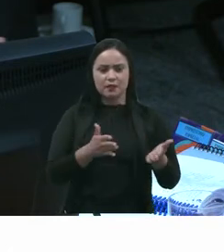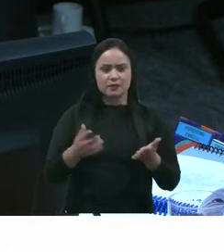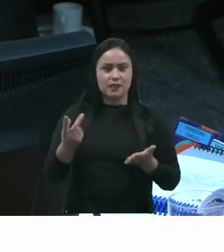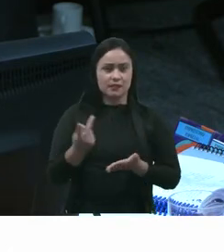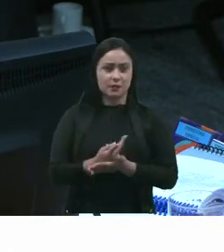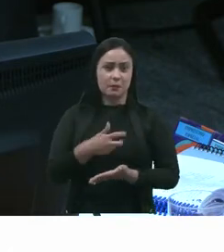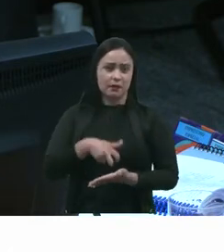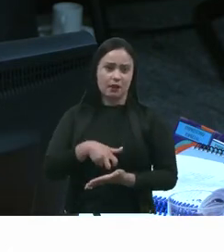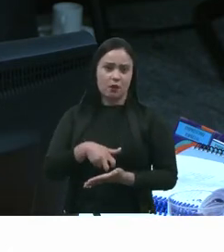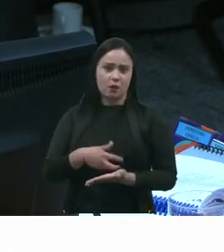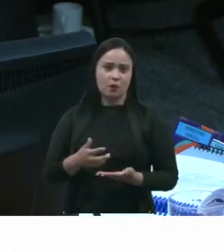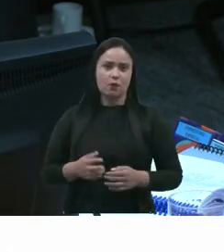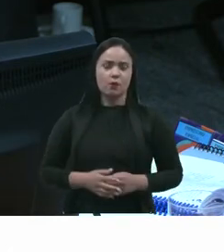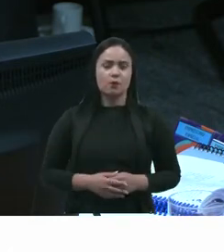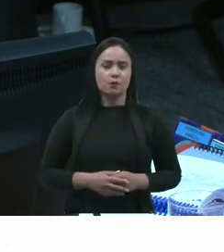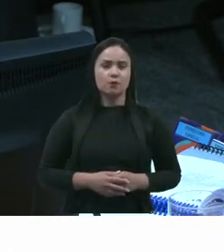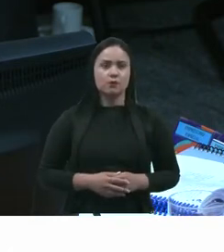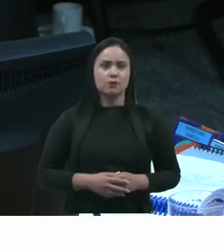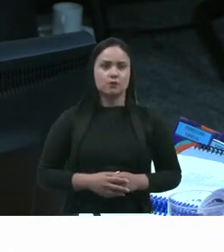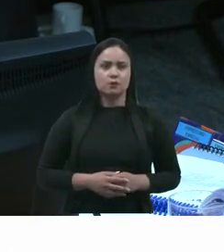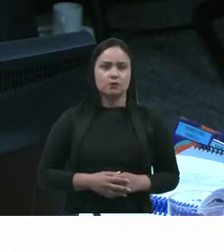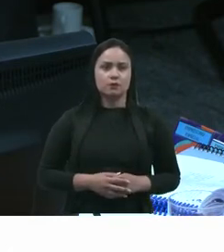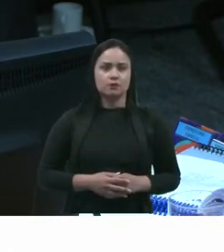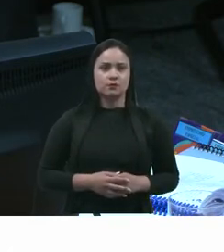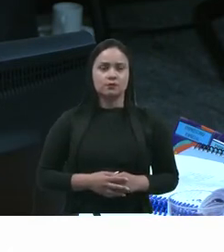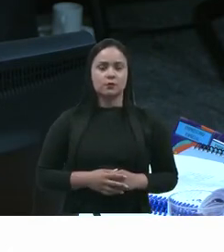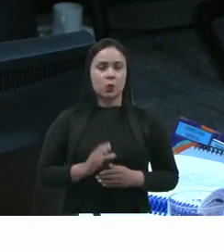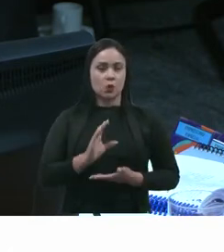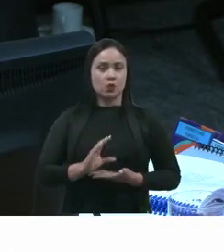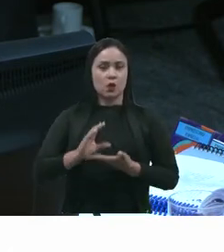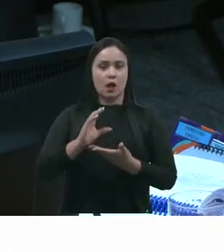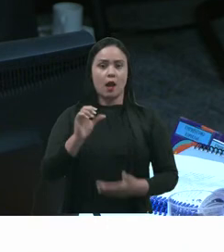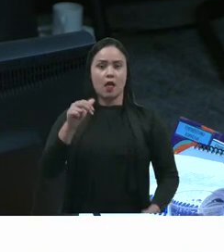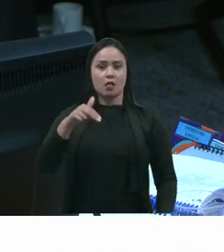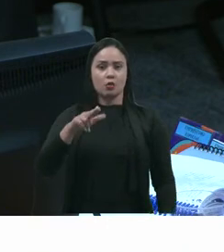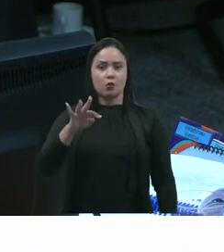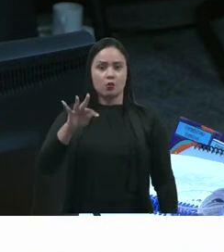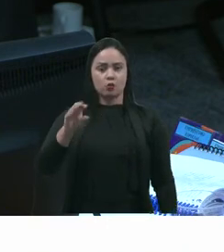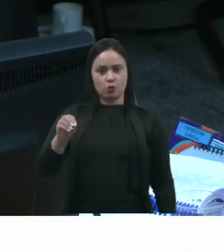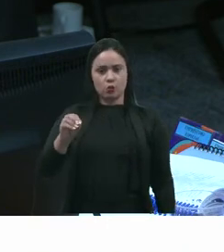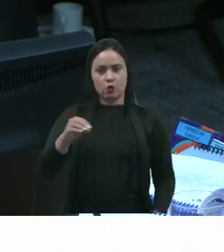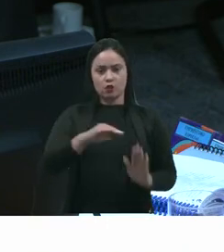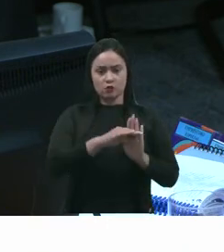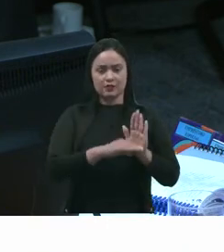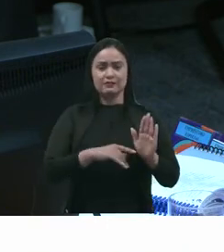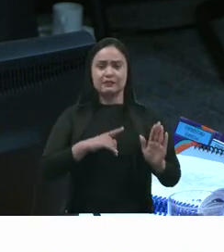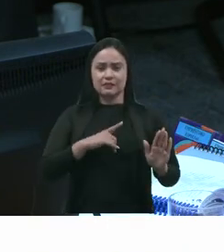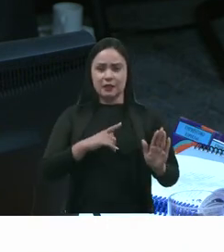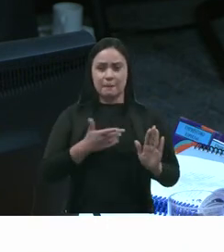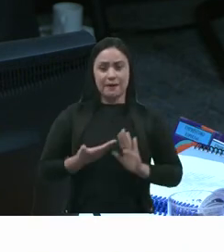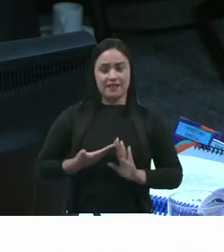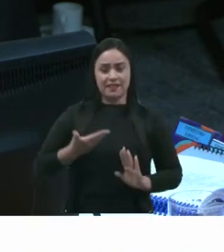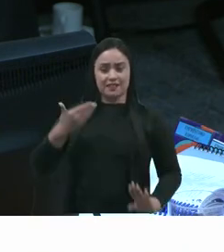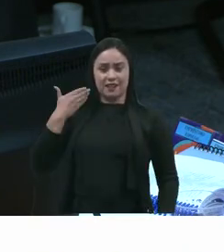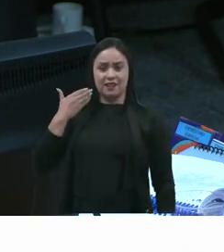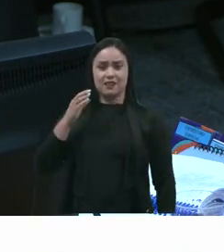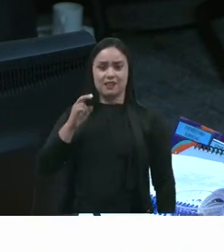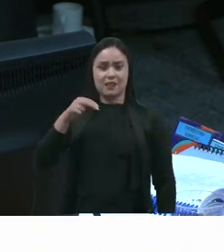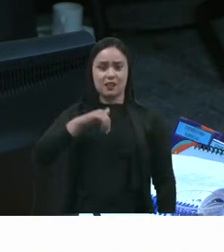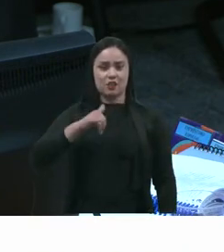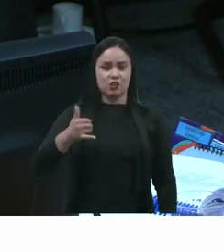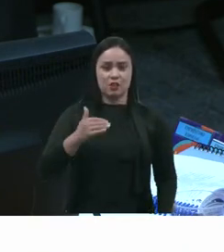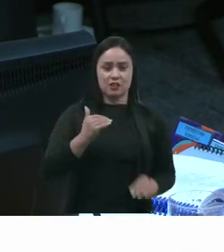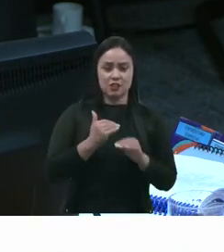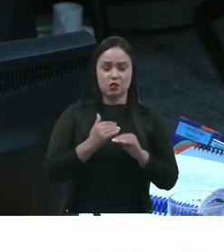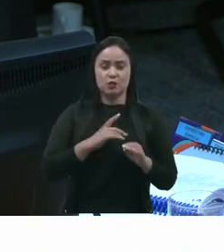penal. Disse mais o conselheiro Canuto: registro que, apesar de haver precedentes do CNJ no